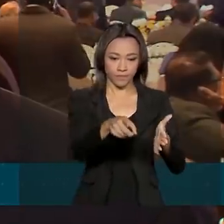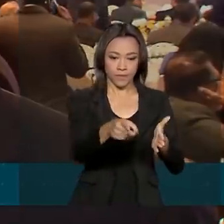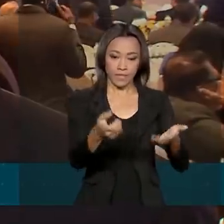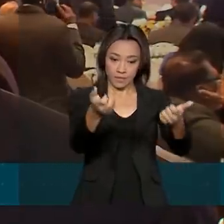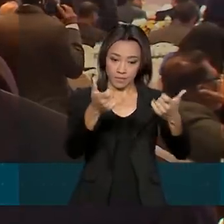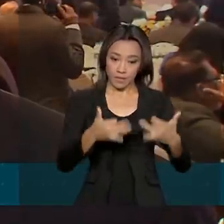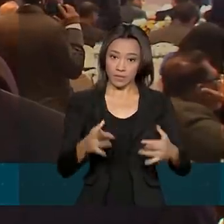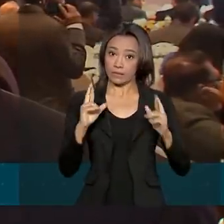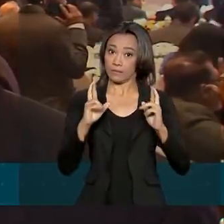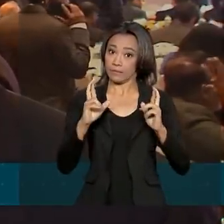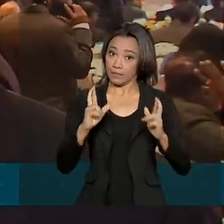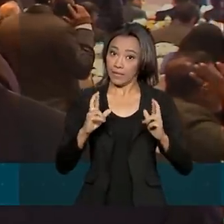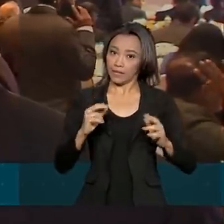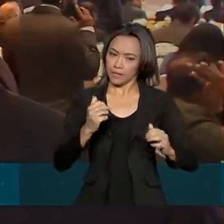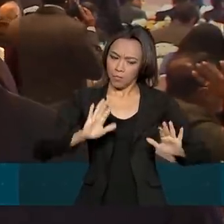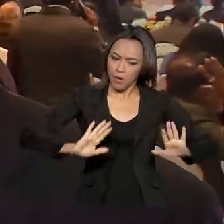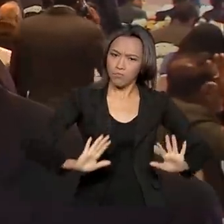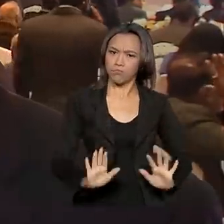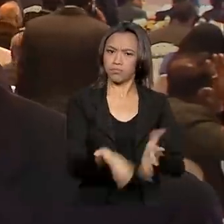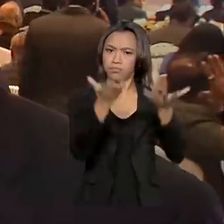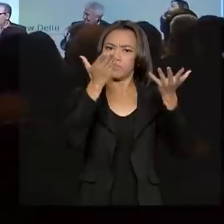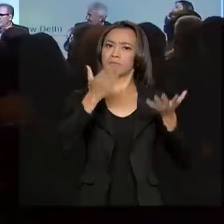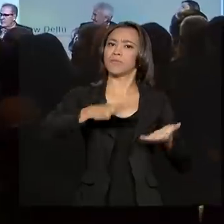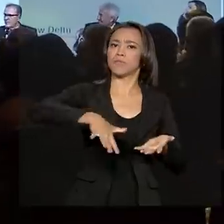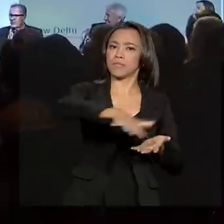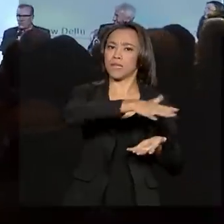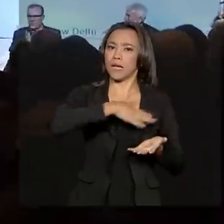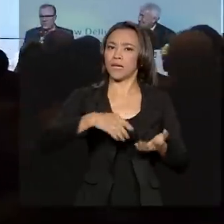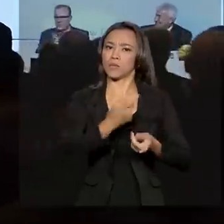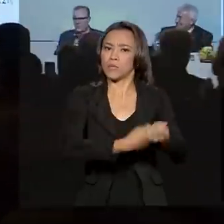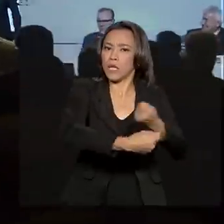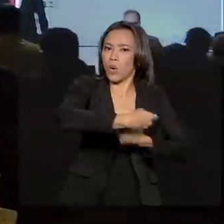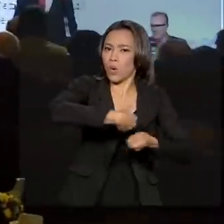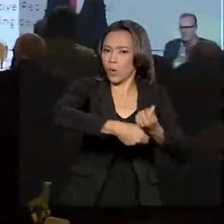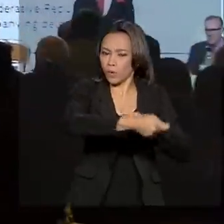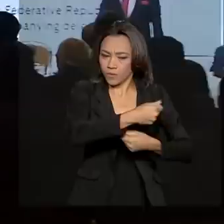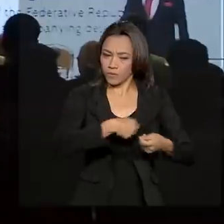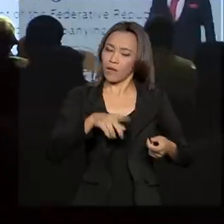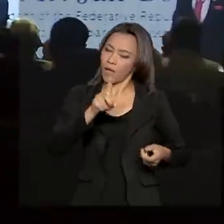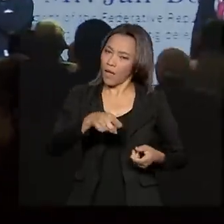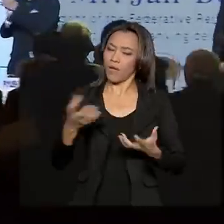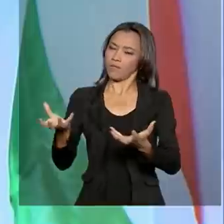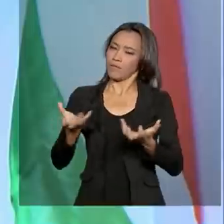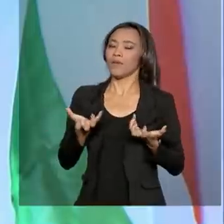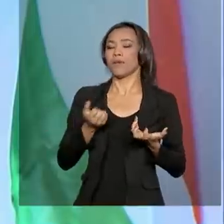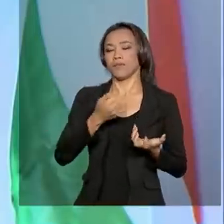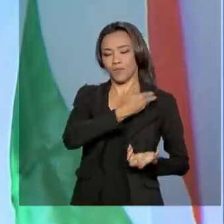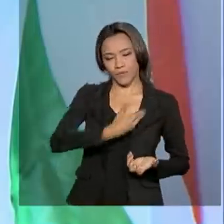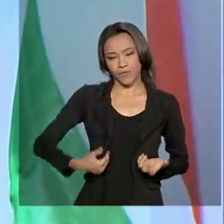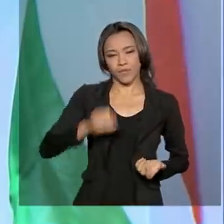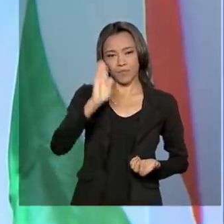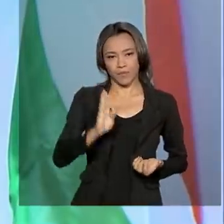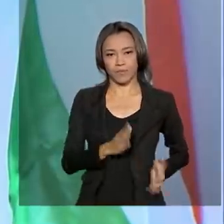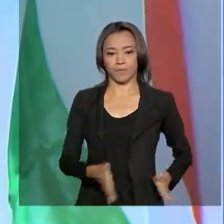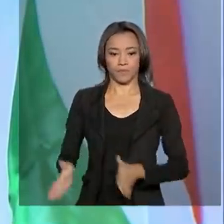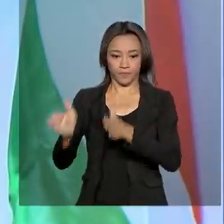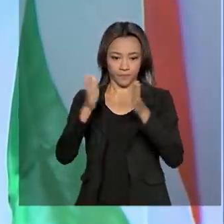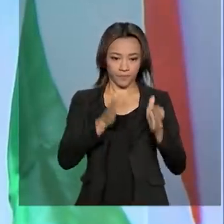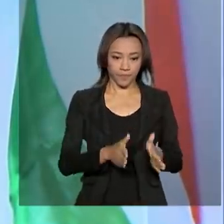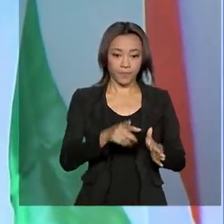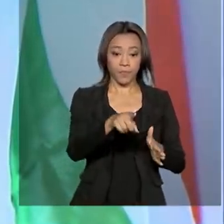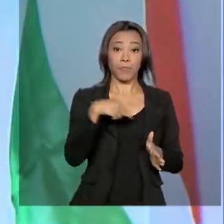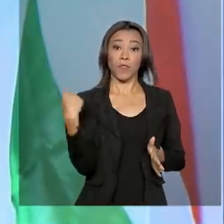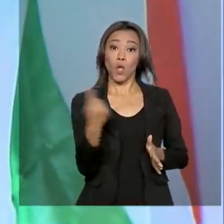nos negócios, na facilidade de fazer negócios. E é isso que espera o governo brasileiro. Estamos entre